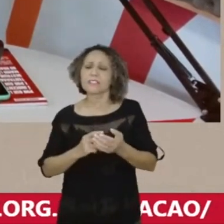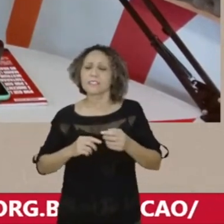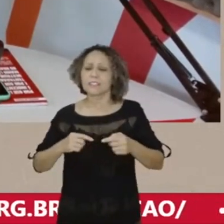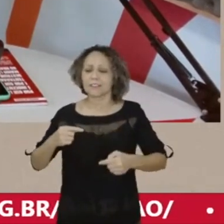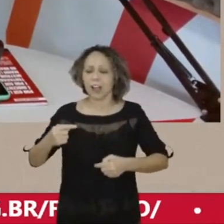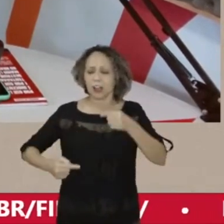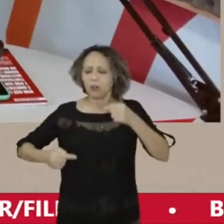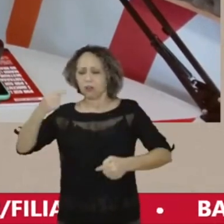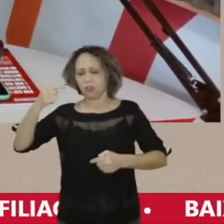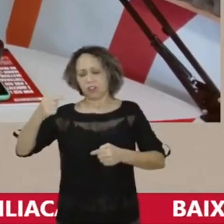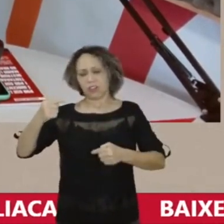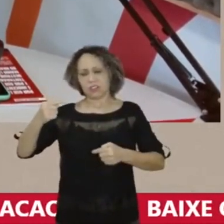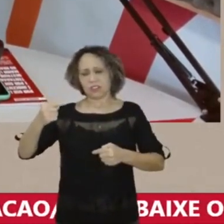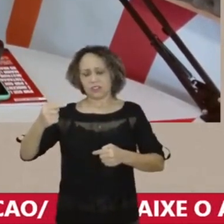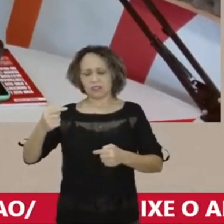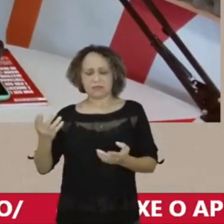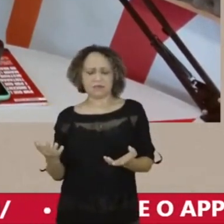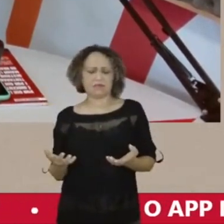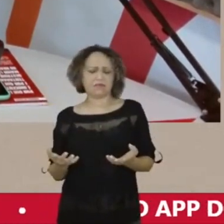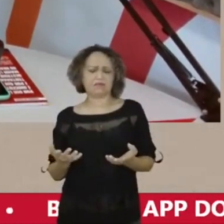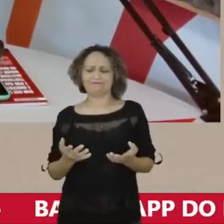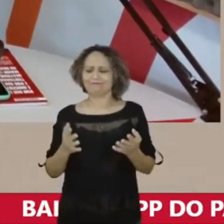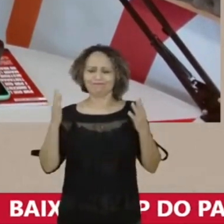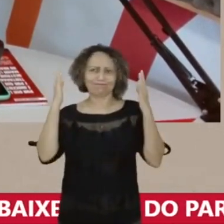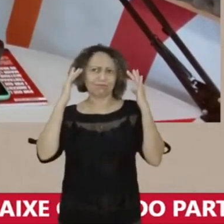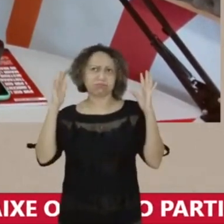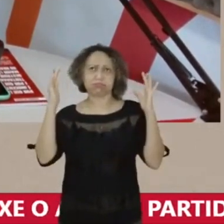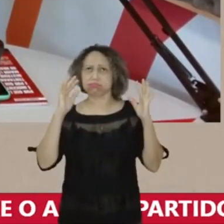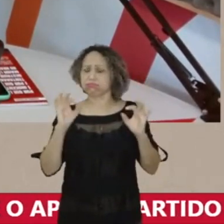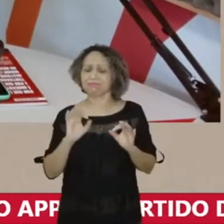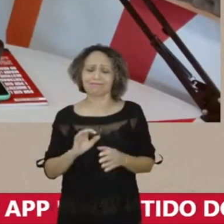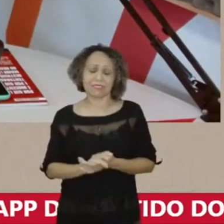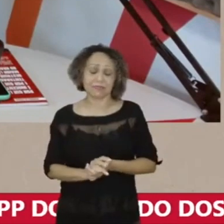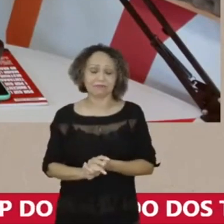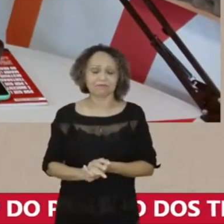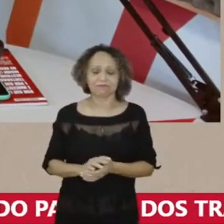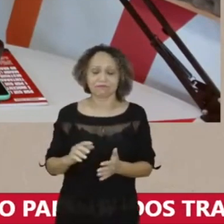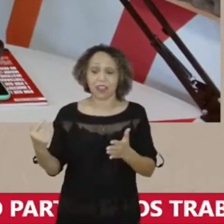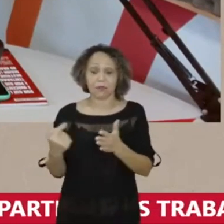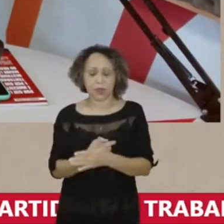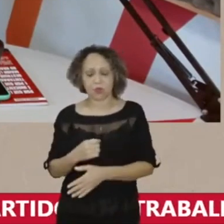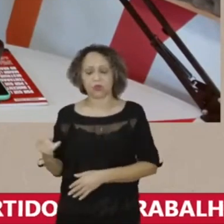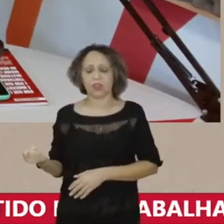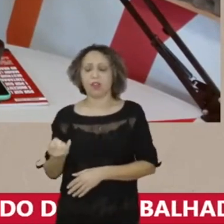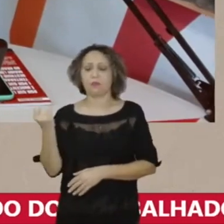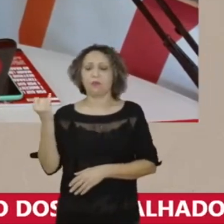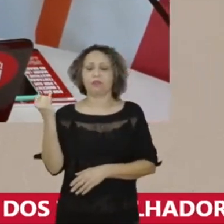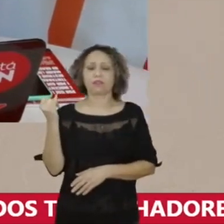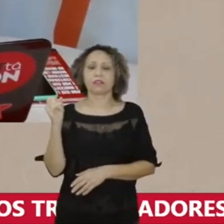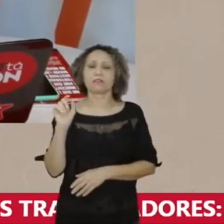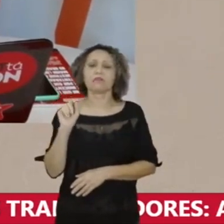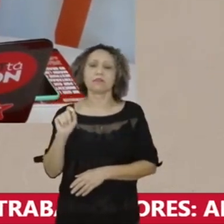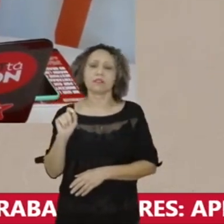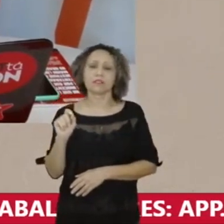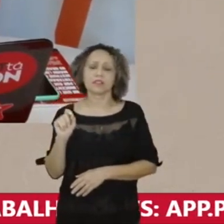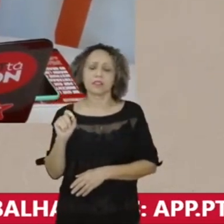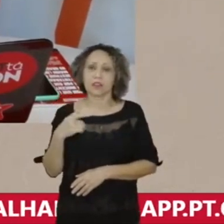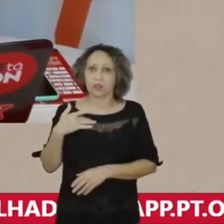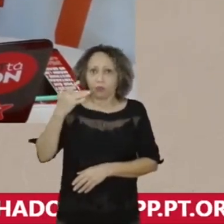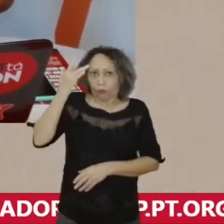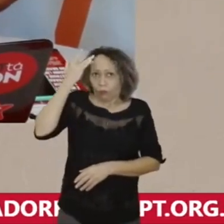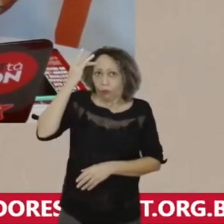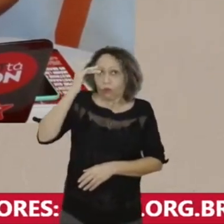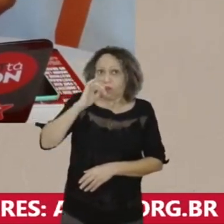essa concorrência é uma ilusão. Essa pergunta também é fundamental. Eu não sei nem